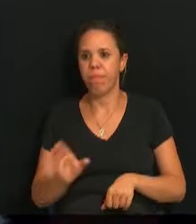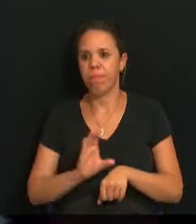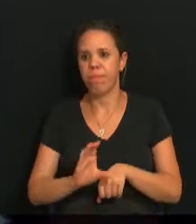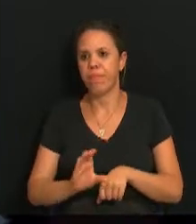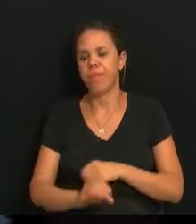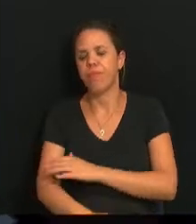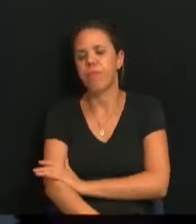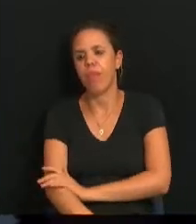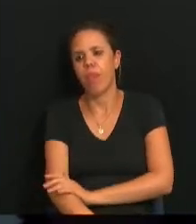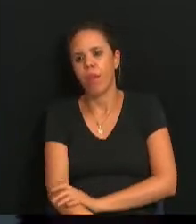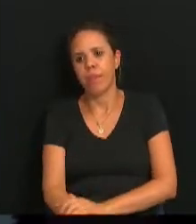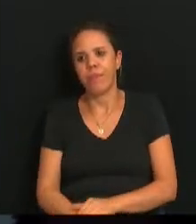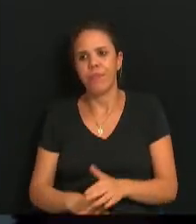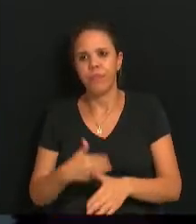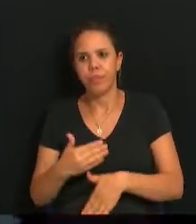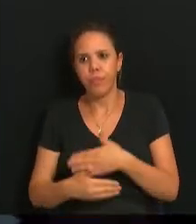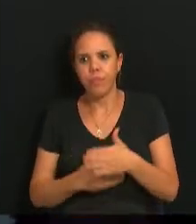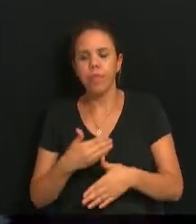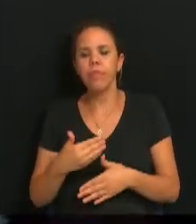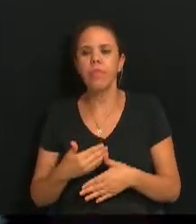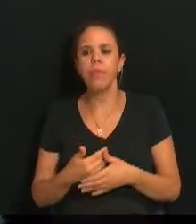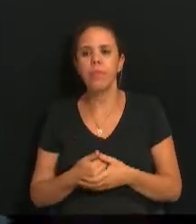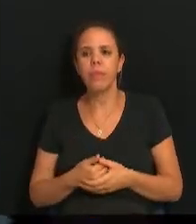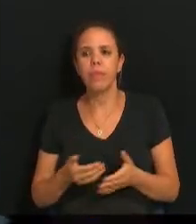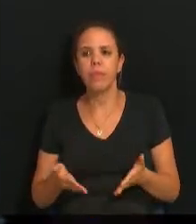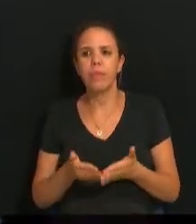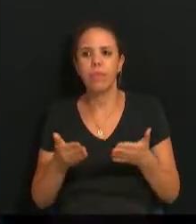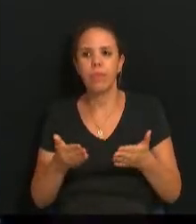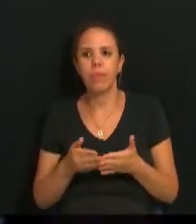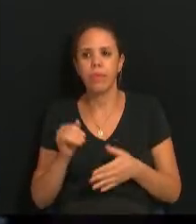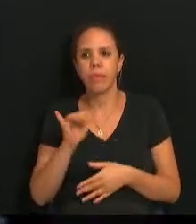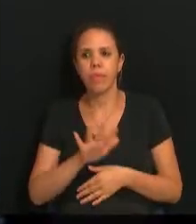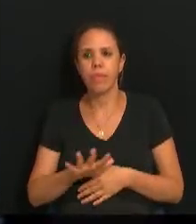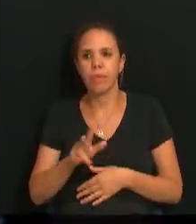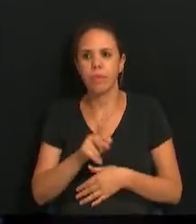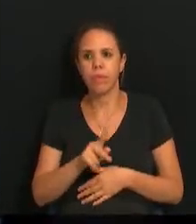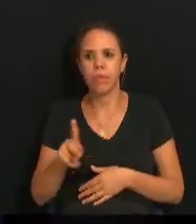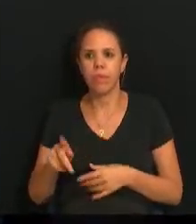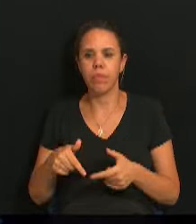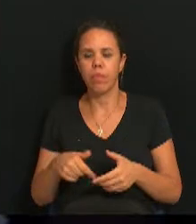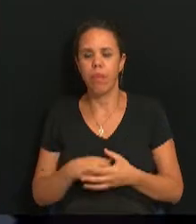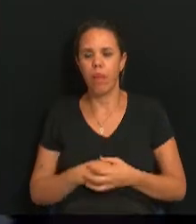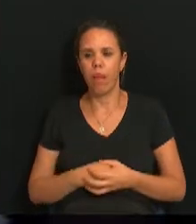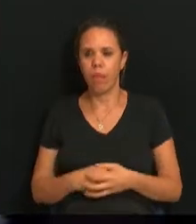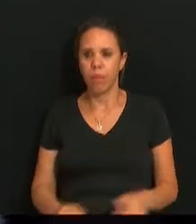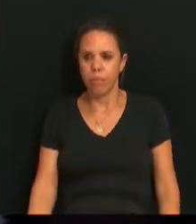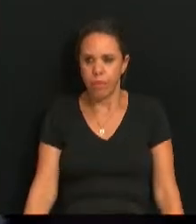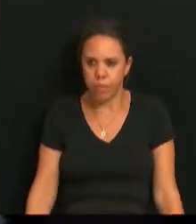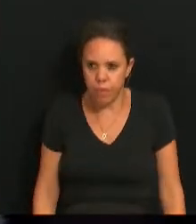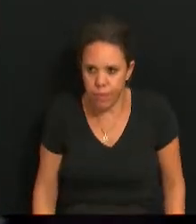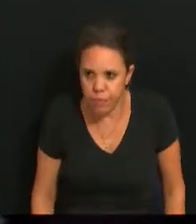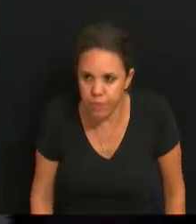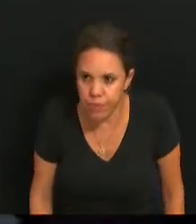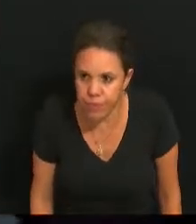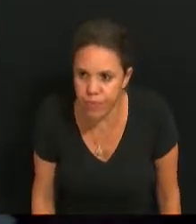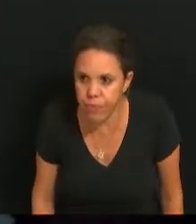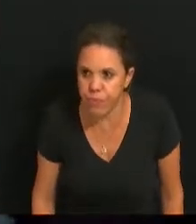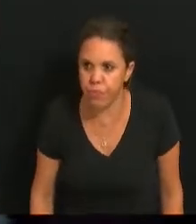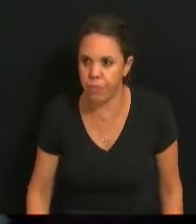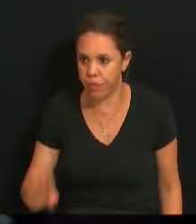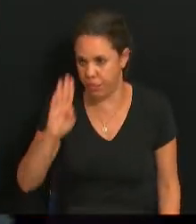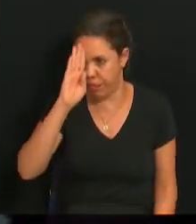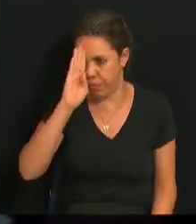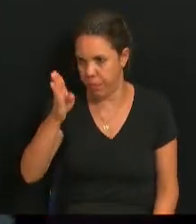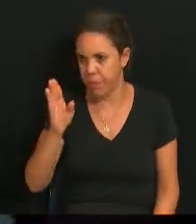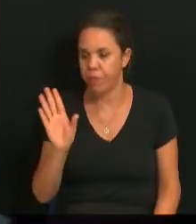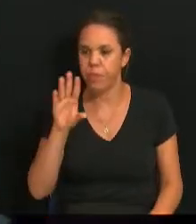desse processo de aligeiramento e empobrecimento da imagem do professor e do trabalho do professor. Então, eu gostaria de destacar aqui o que está